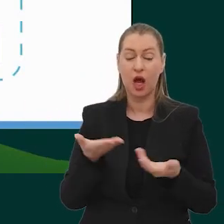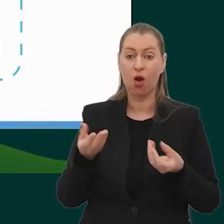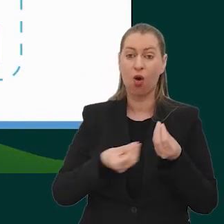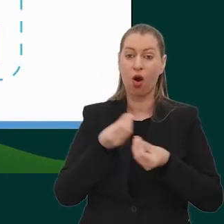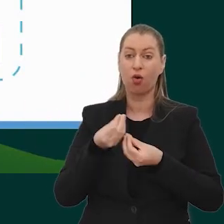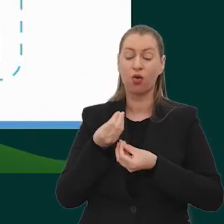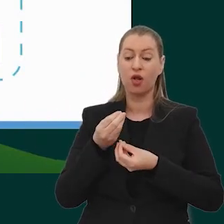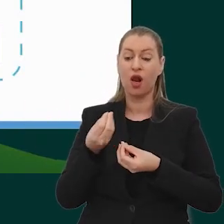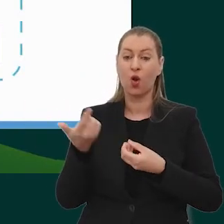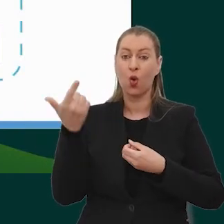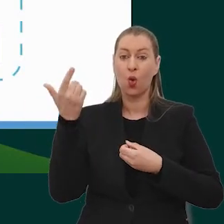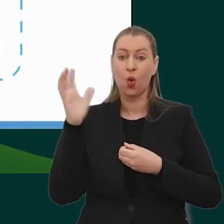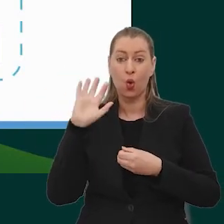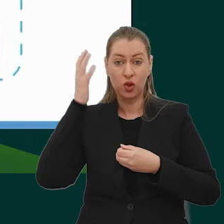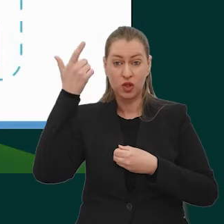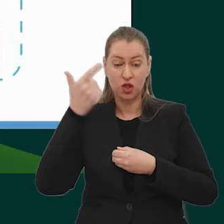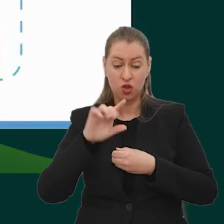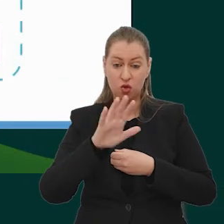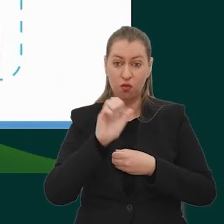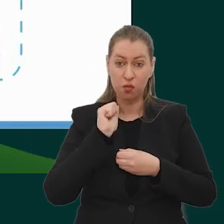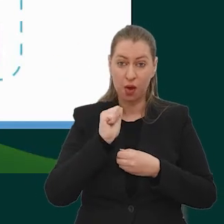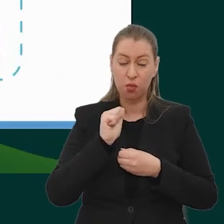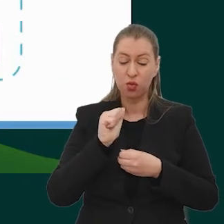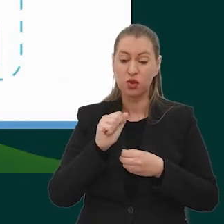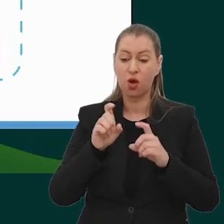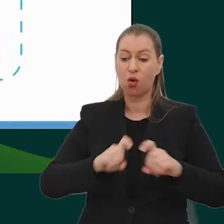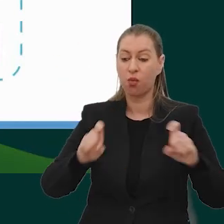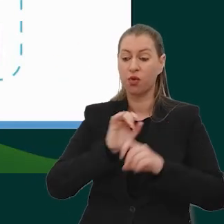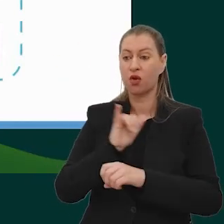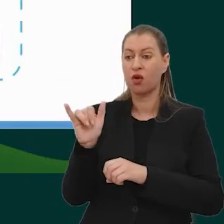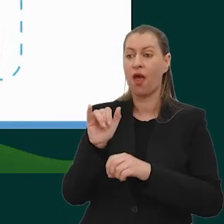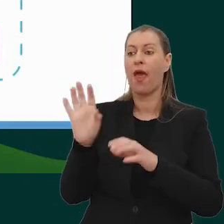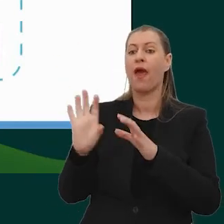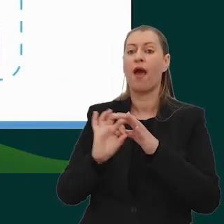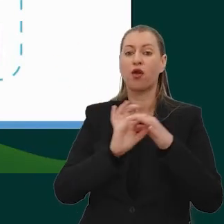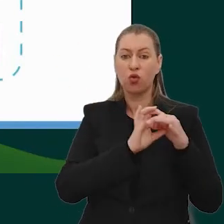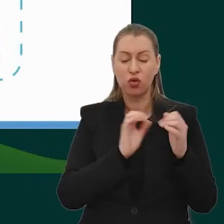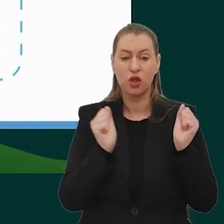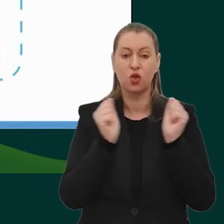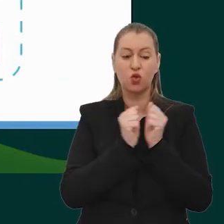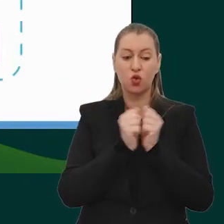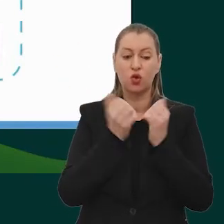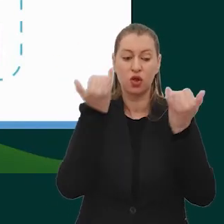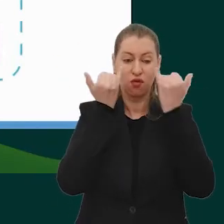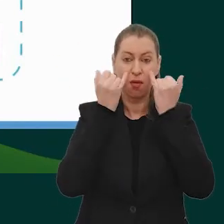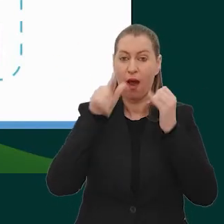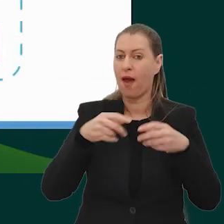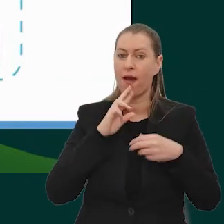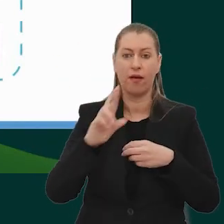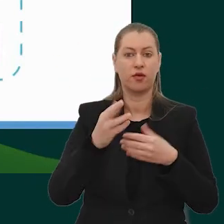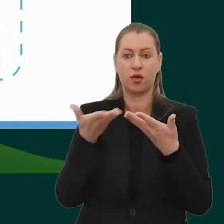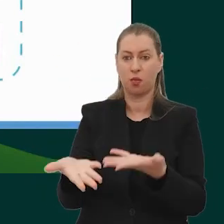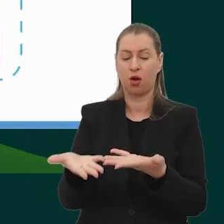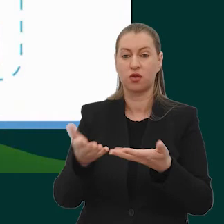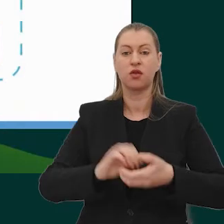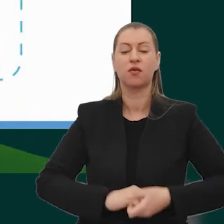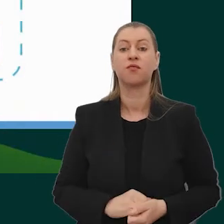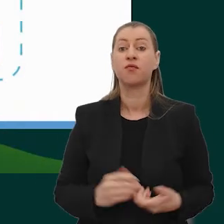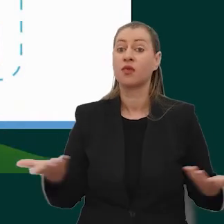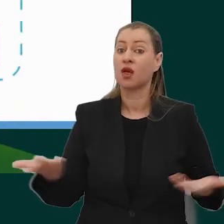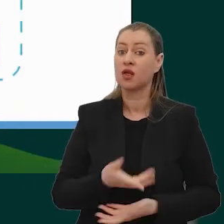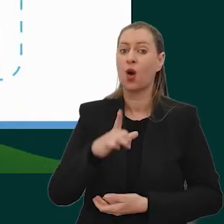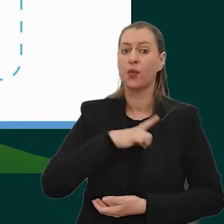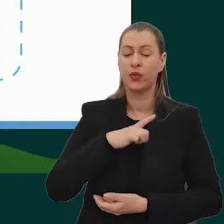numa busca, o computador vai lá, esse contexto com esse tipo de informação é esse aqui. E a gente tem,